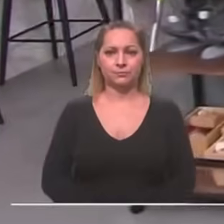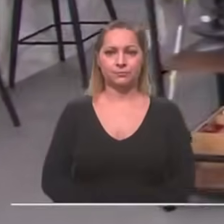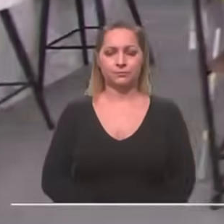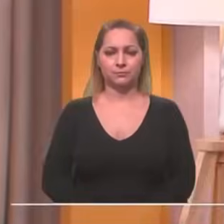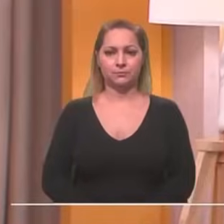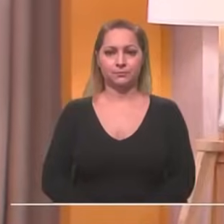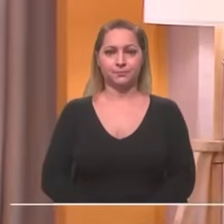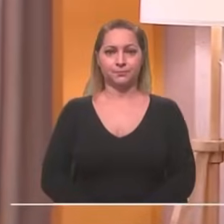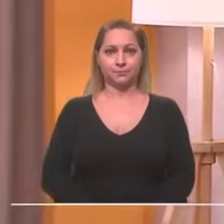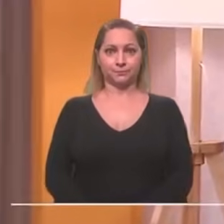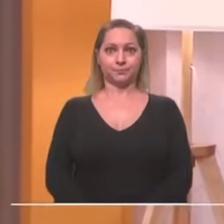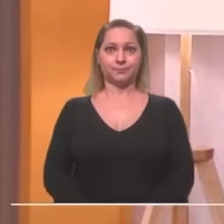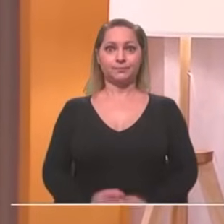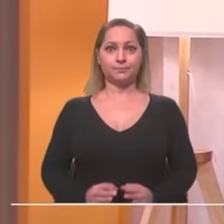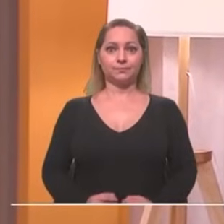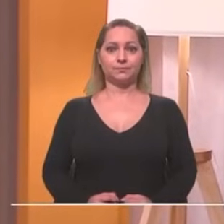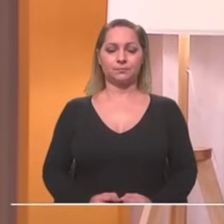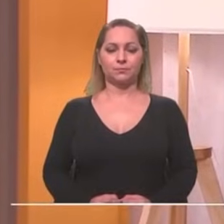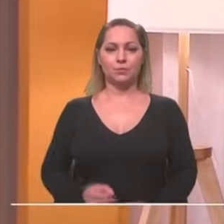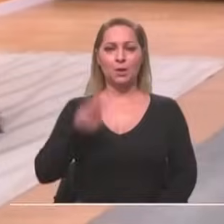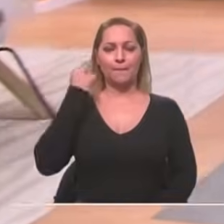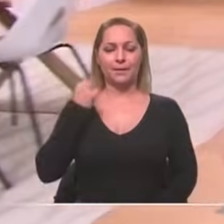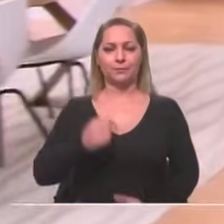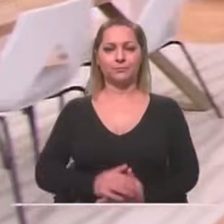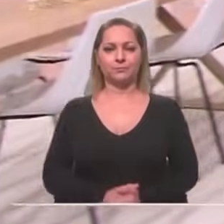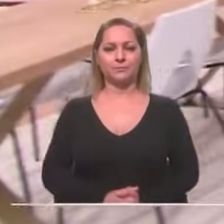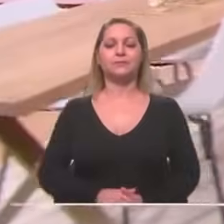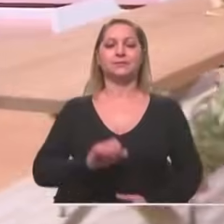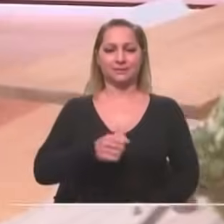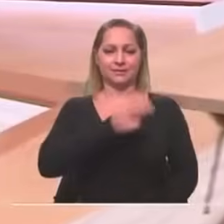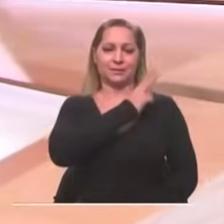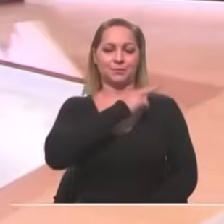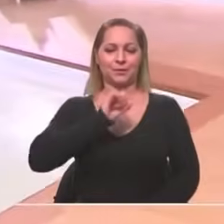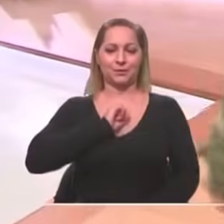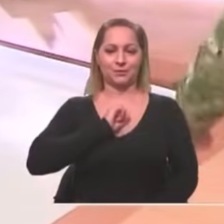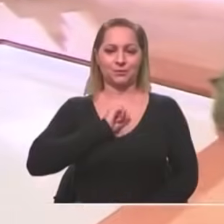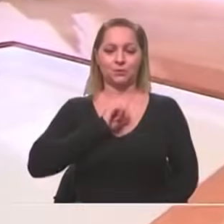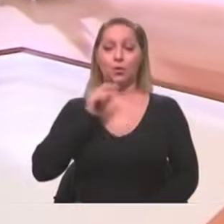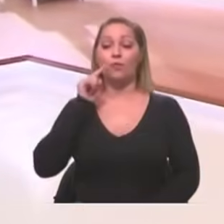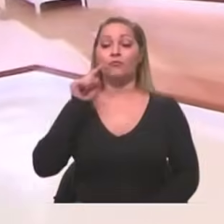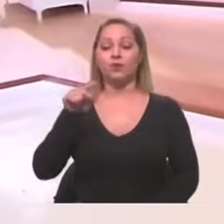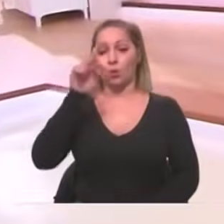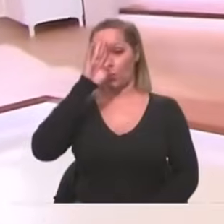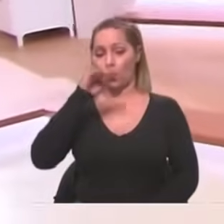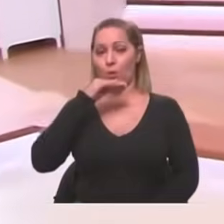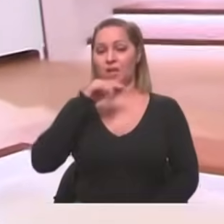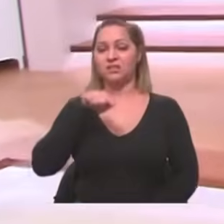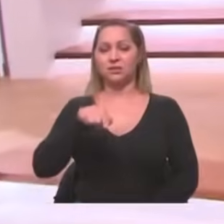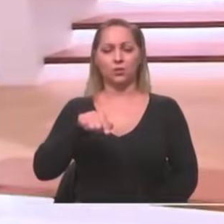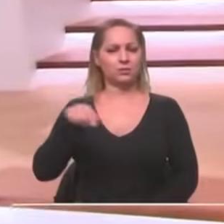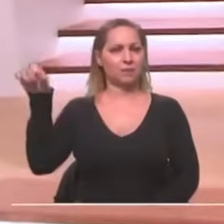João, sentido. Sou Baião. Sim, meu capitão. Perfeito. Passei no seu quarto e estava uma